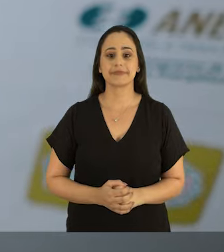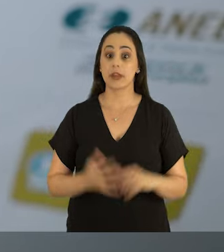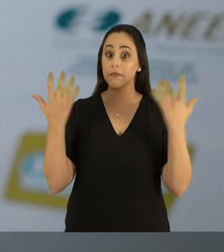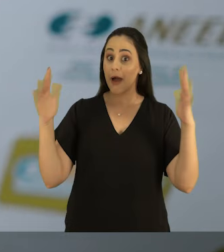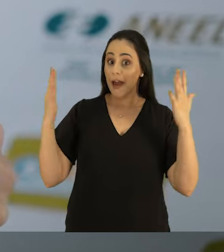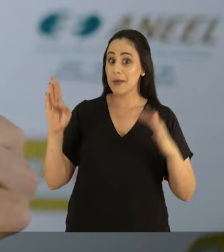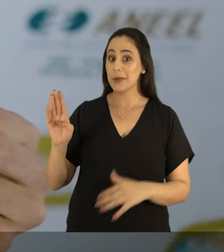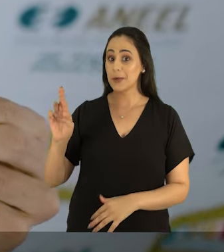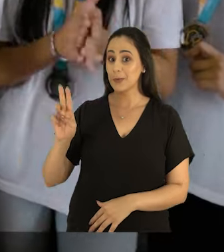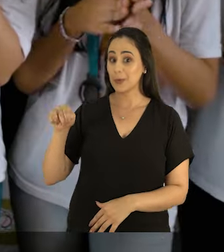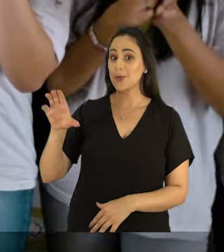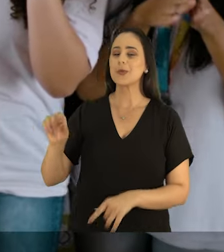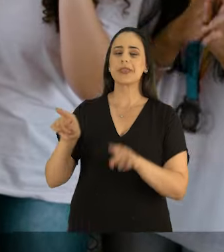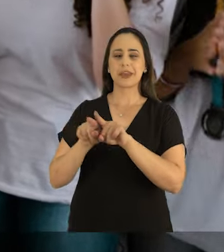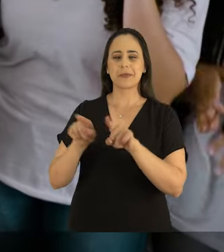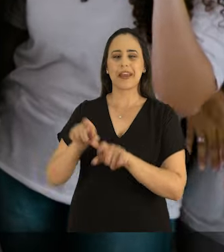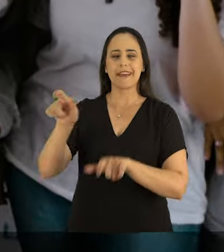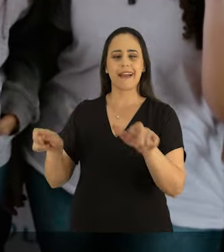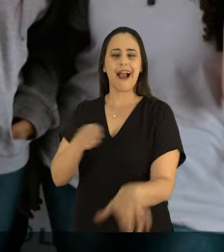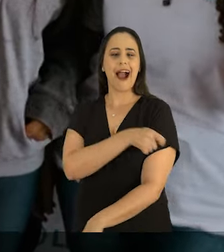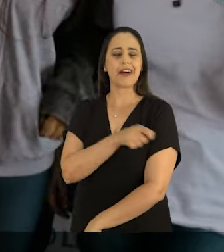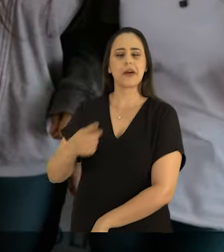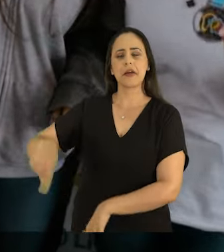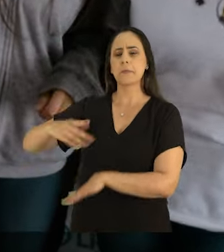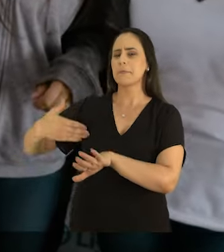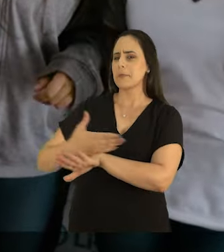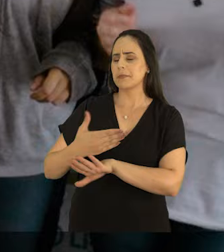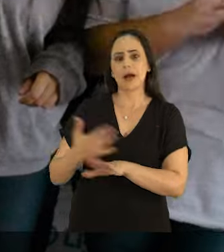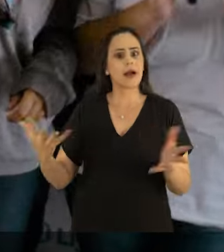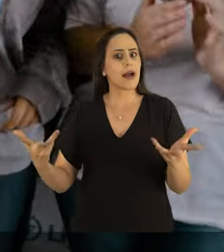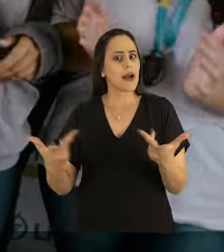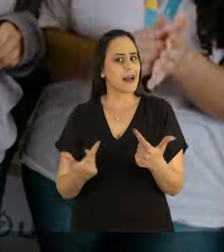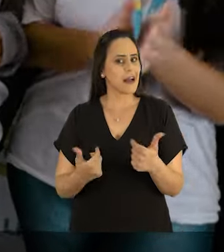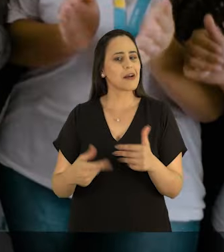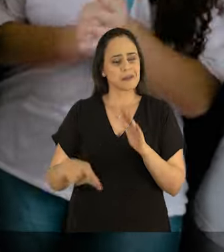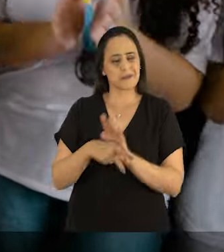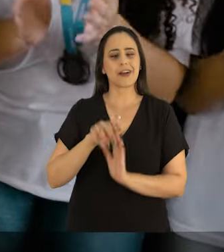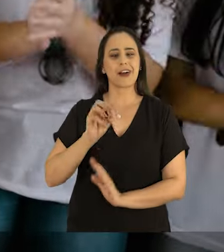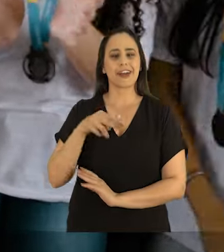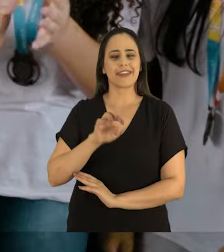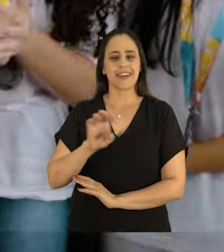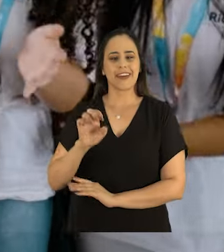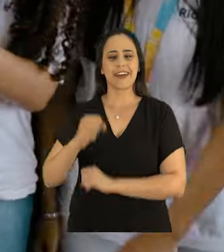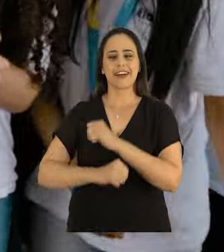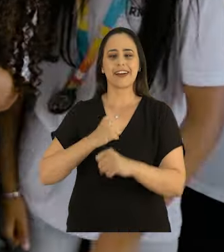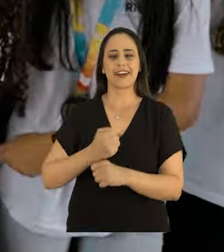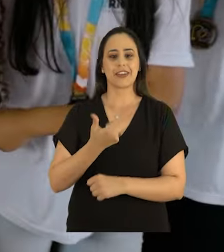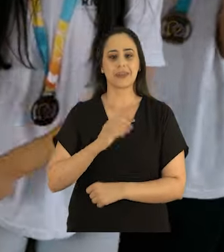Parabéns ao Bruno e aos demais alunos que tiveram uma excelente participação na ONE 2022.